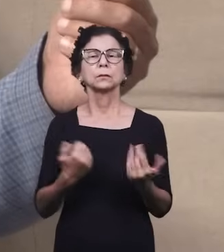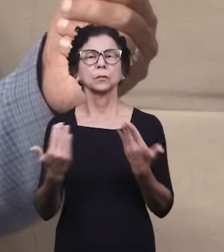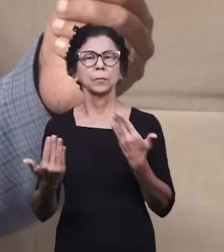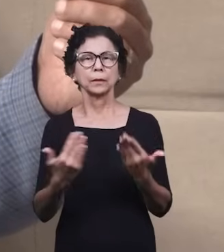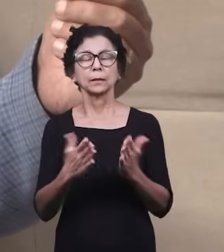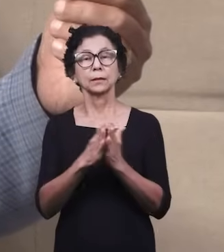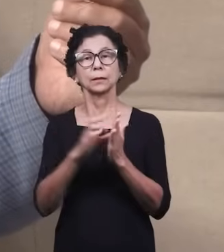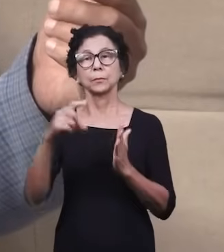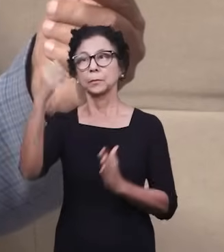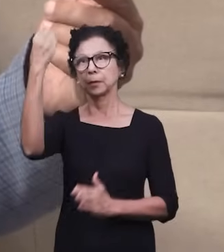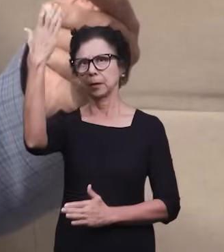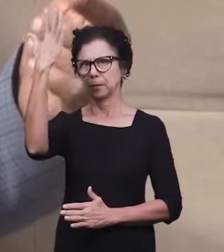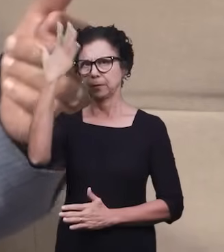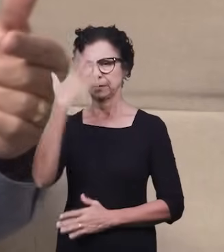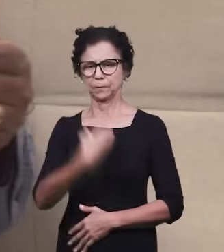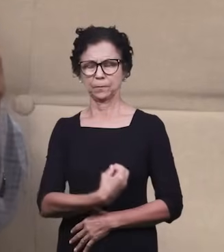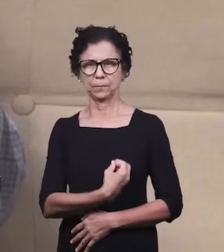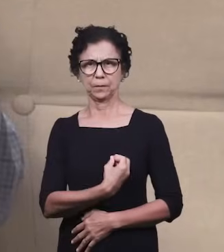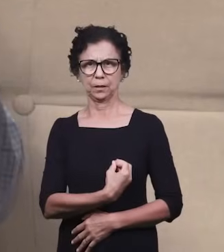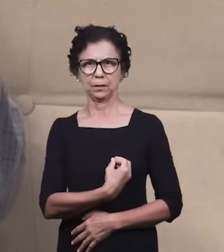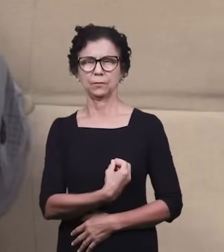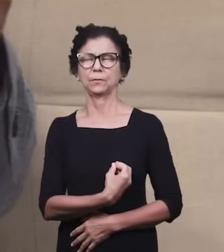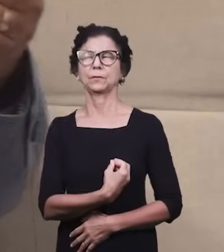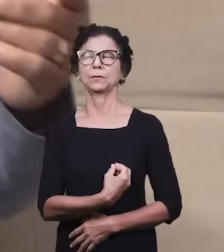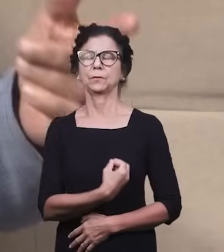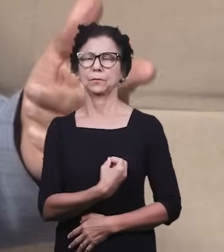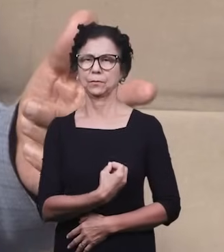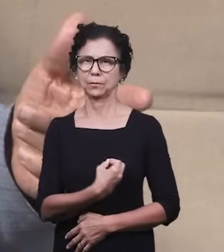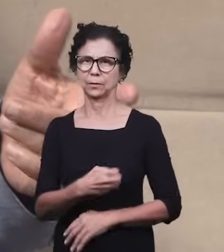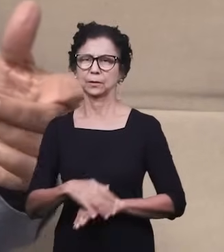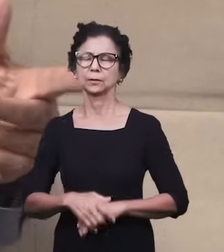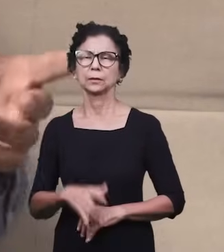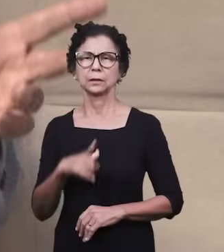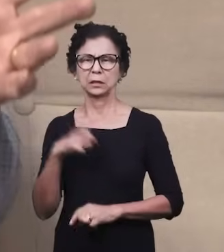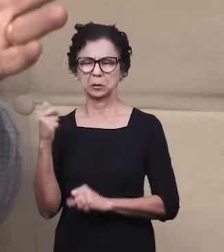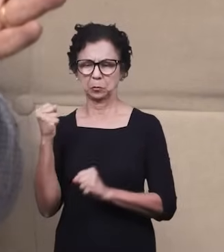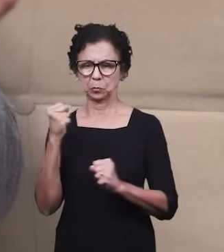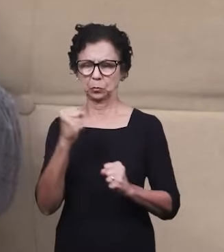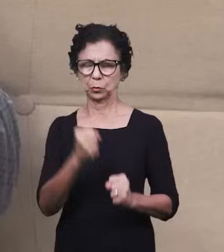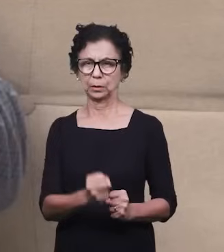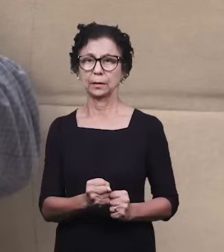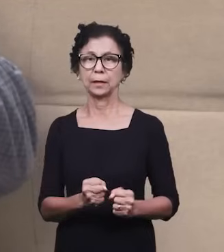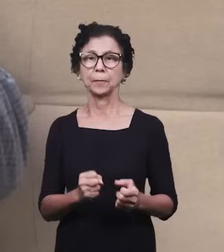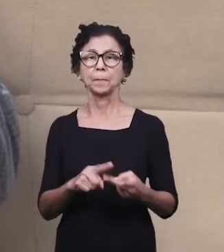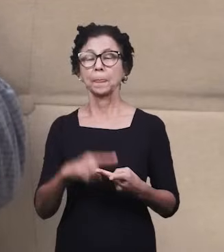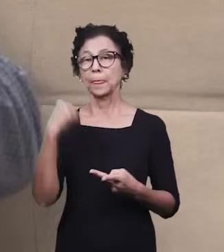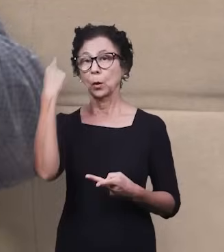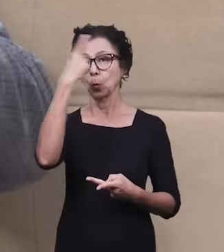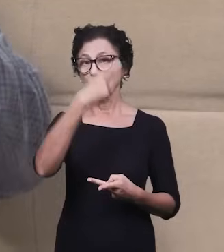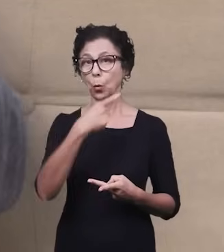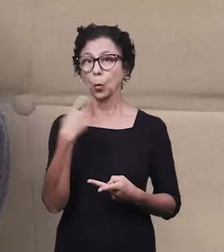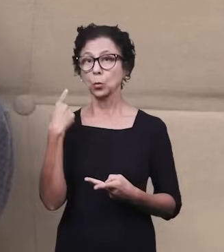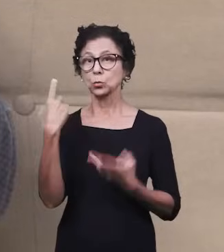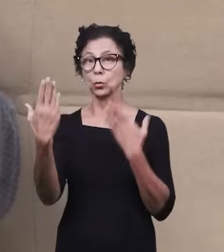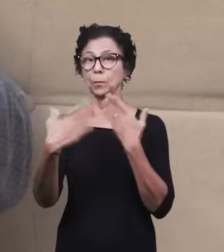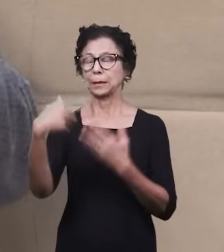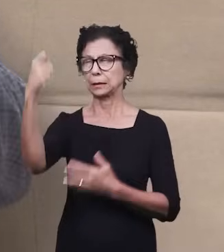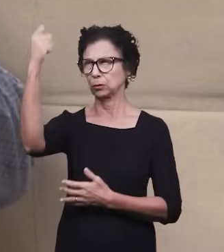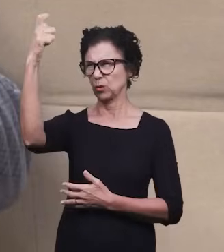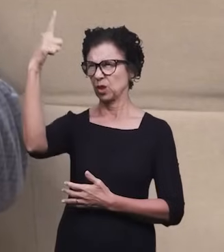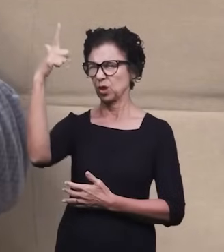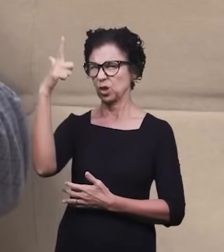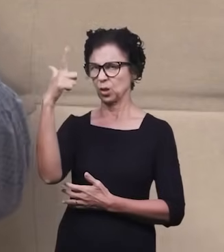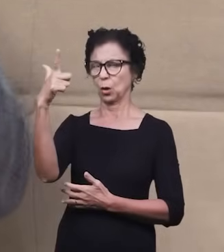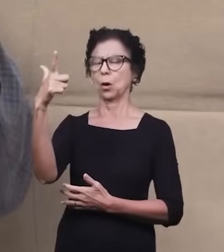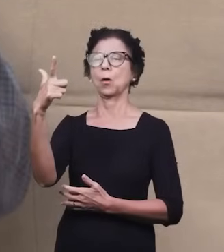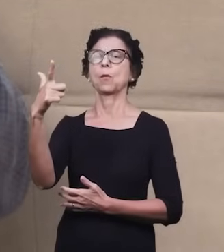Hebreus fala, né? A Palavra viva e eficaz. viva e eficaz, né? E o seu rosto como o sol, porque